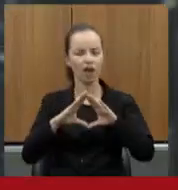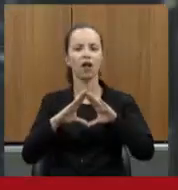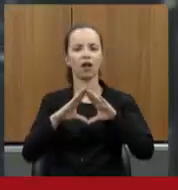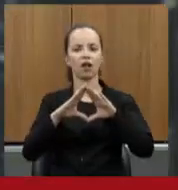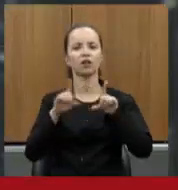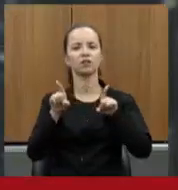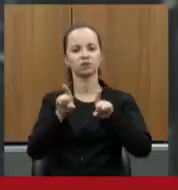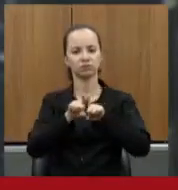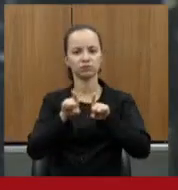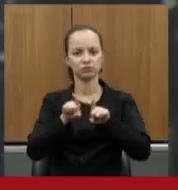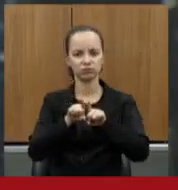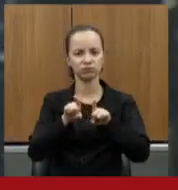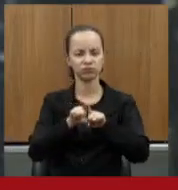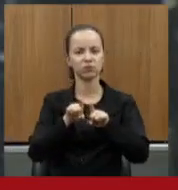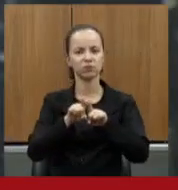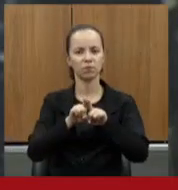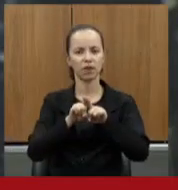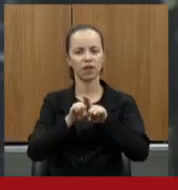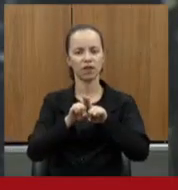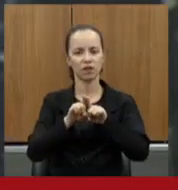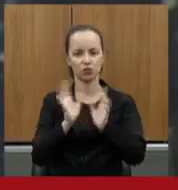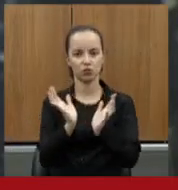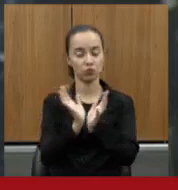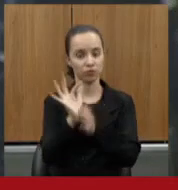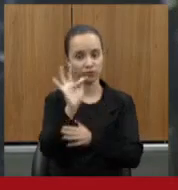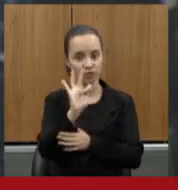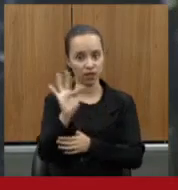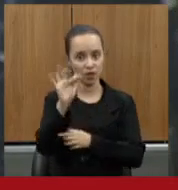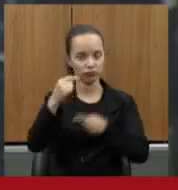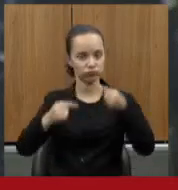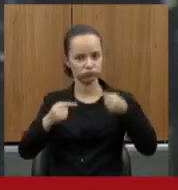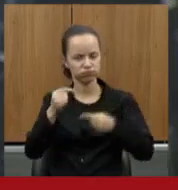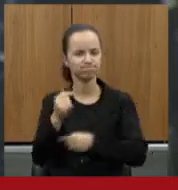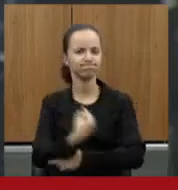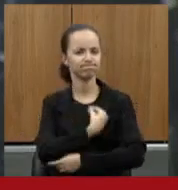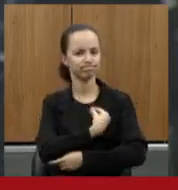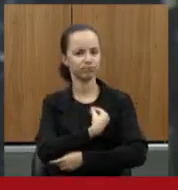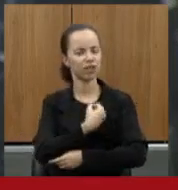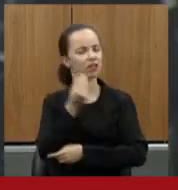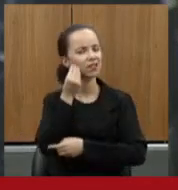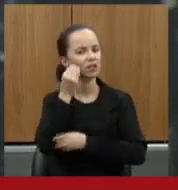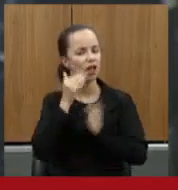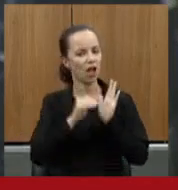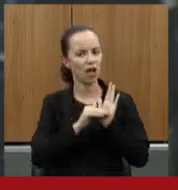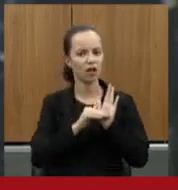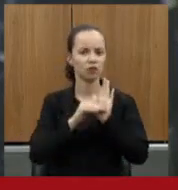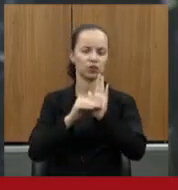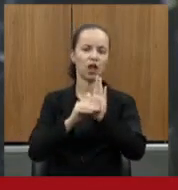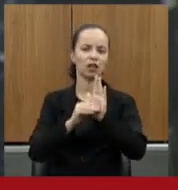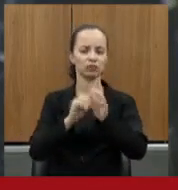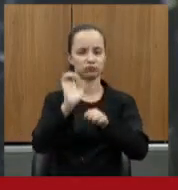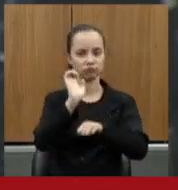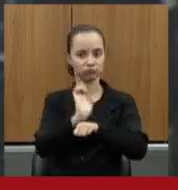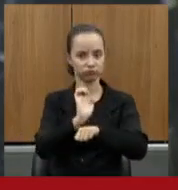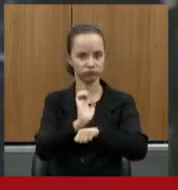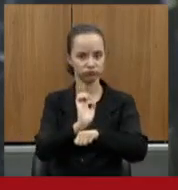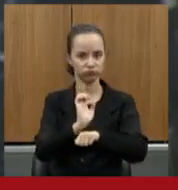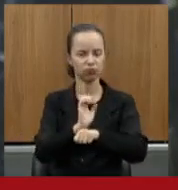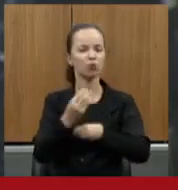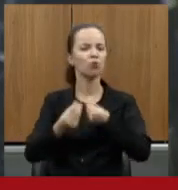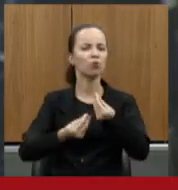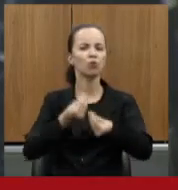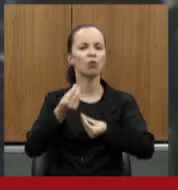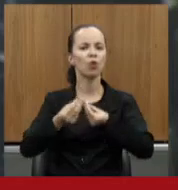Federal, e continuo tentando ajudar o nosso Estado através do